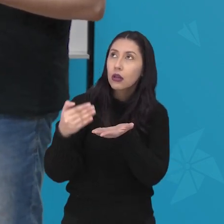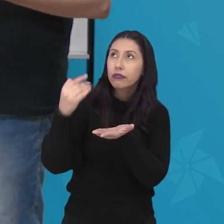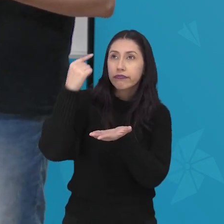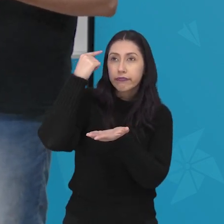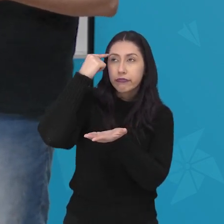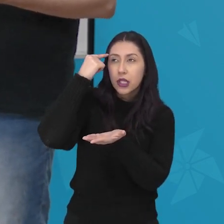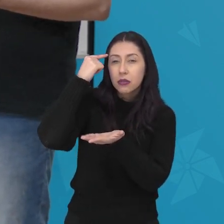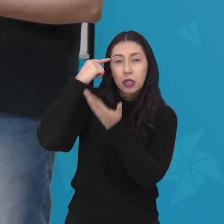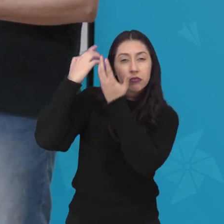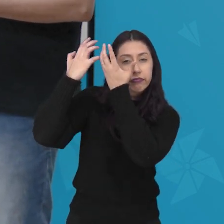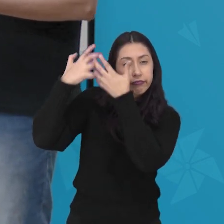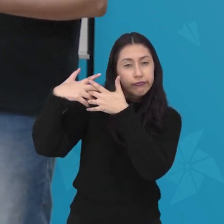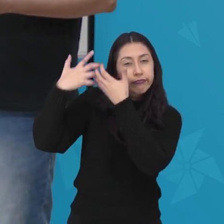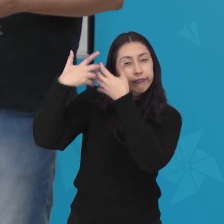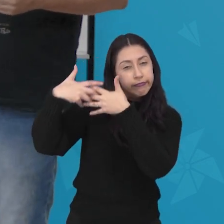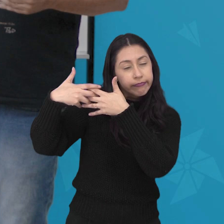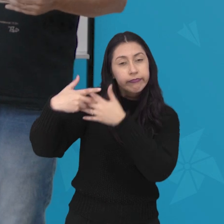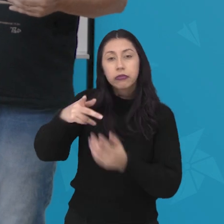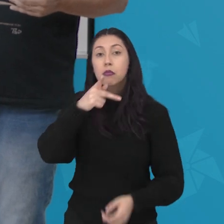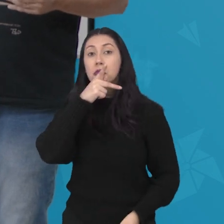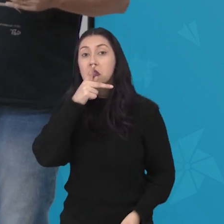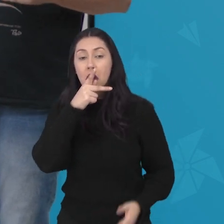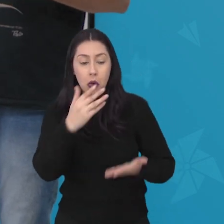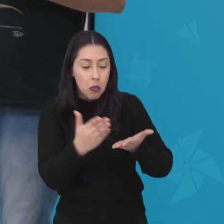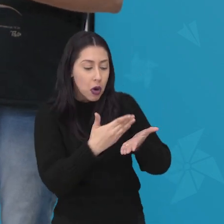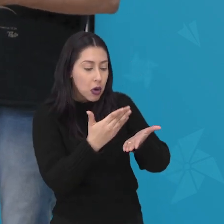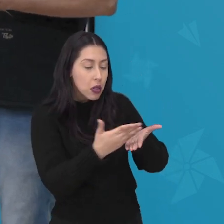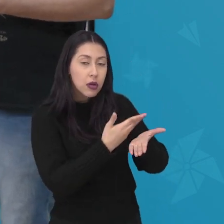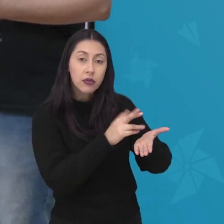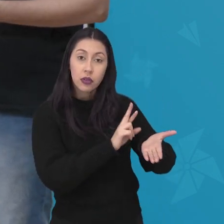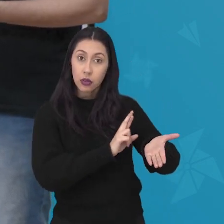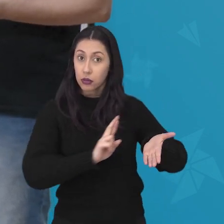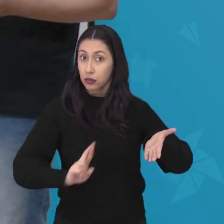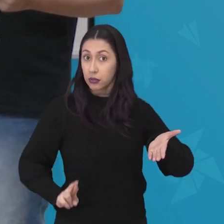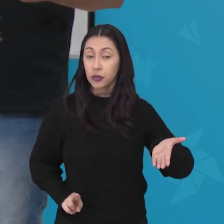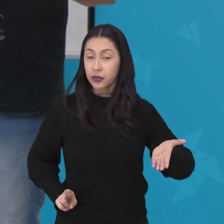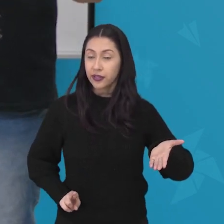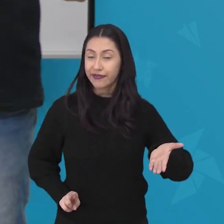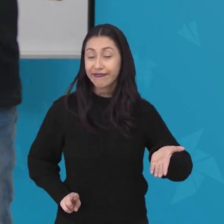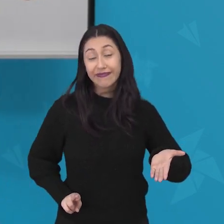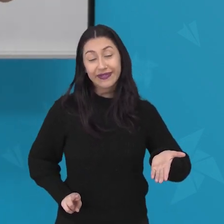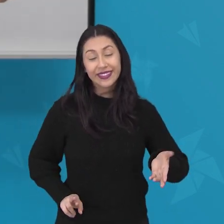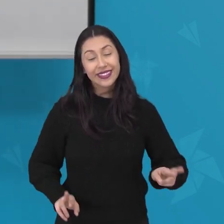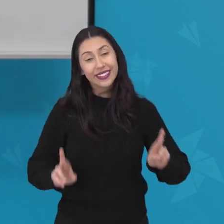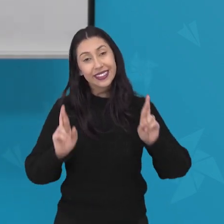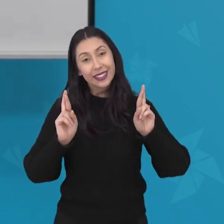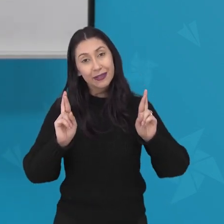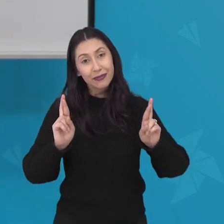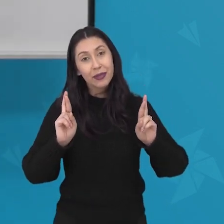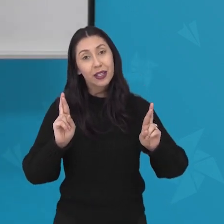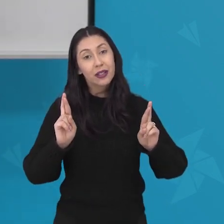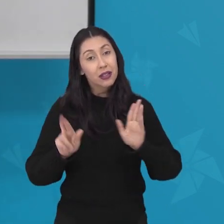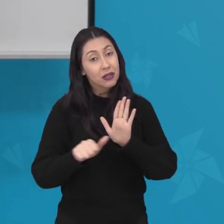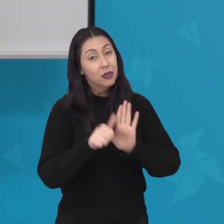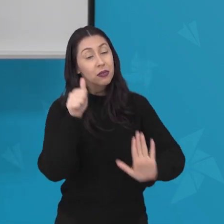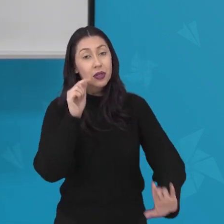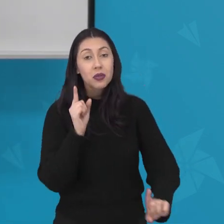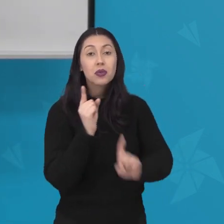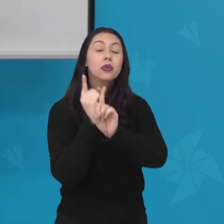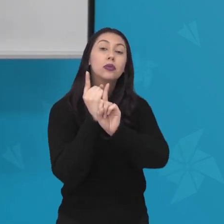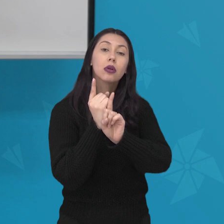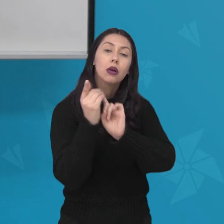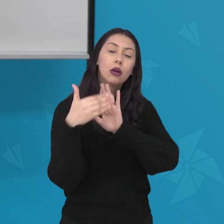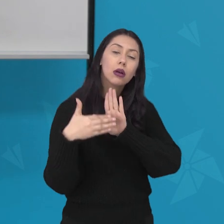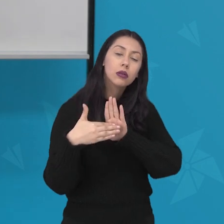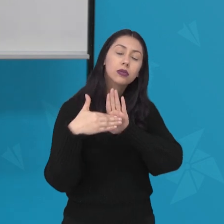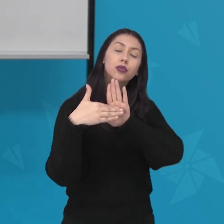ao pensamento de Platão, à República, que ele escreveu. E eu espero que esse nosso primeiro